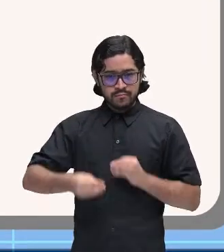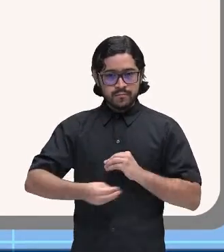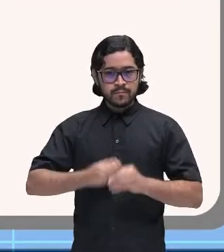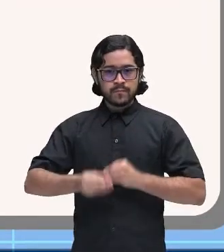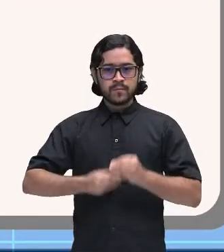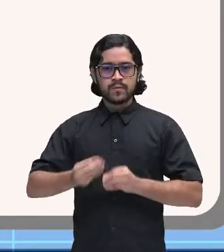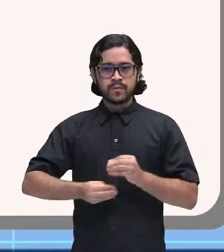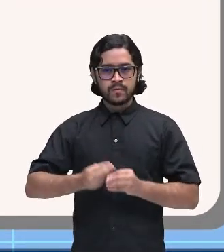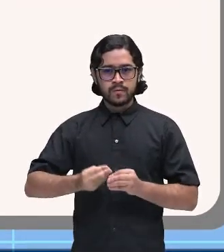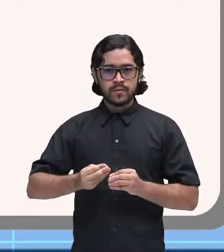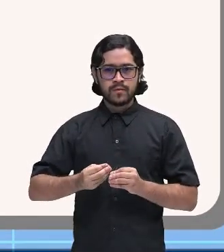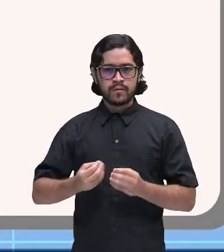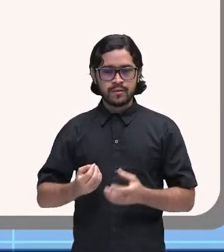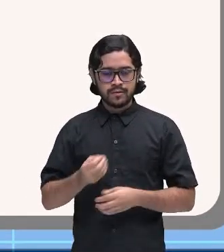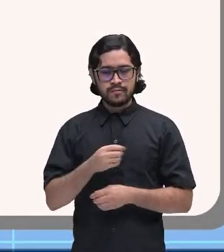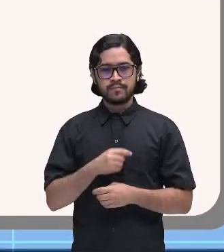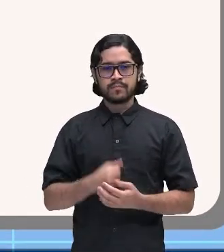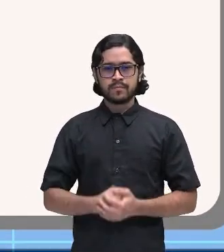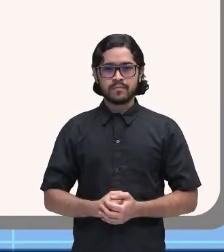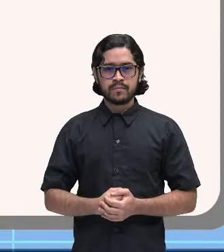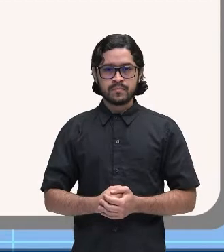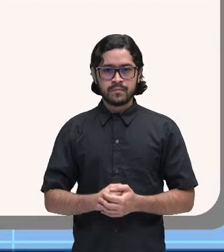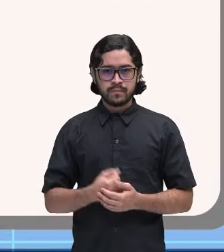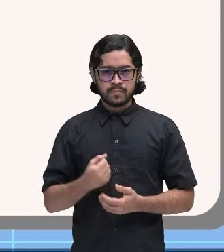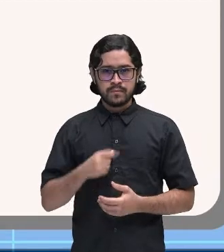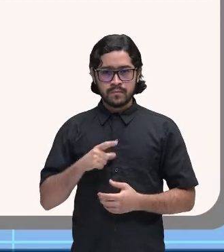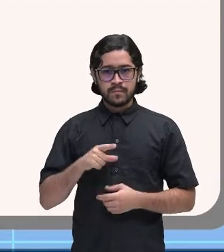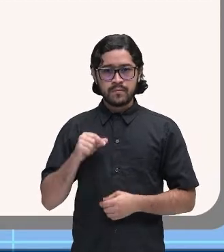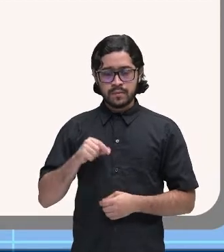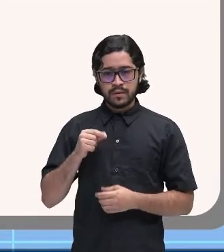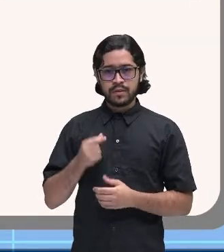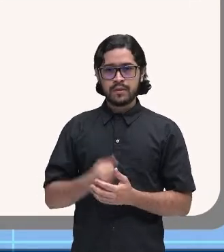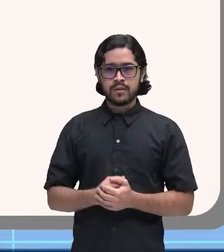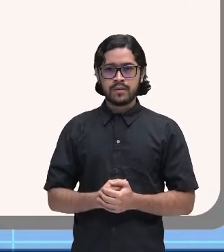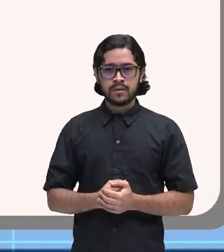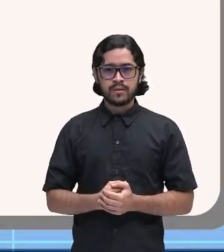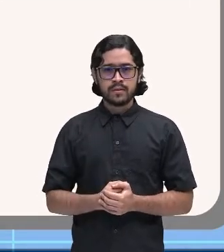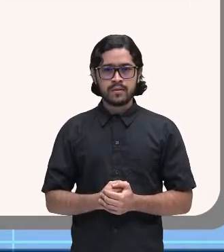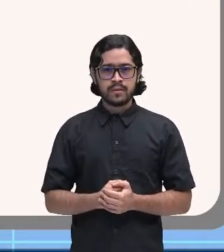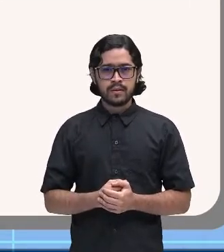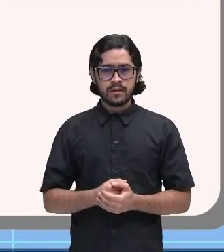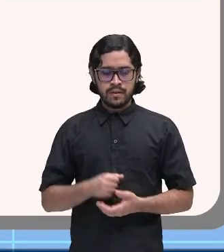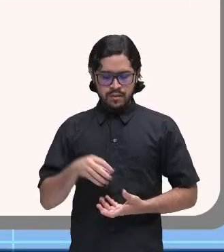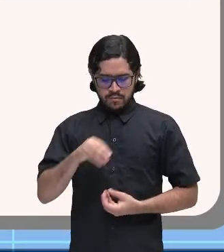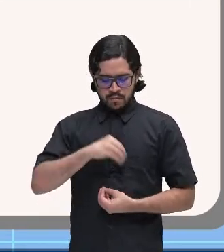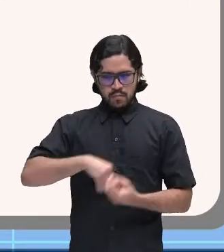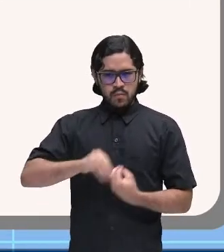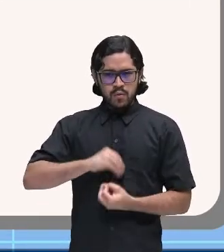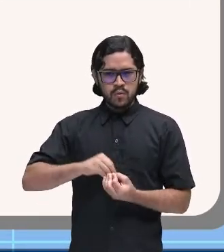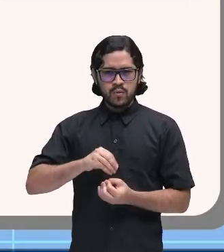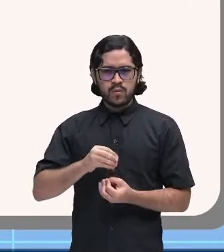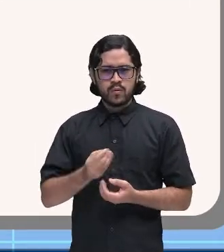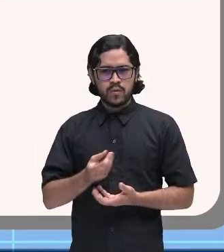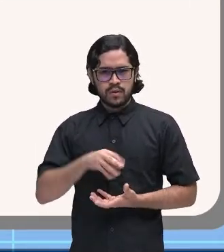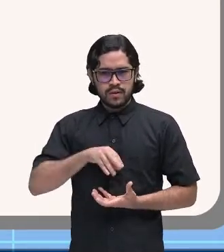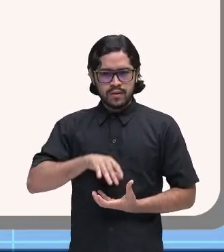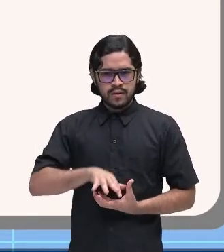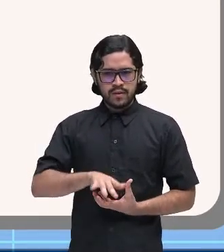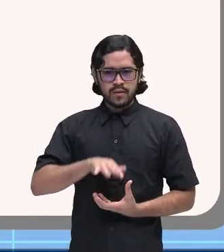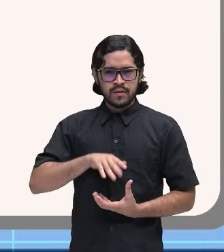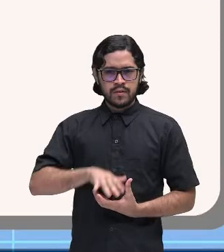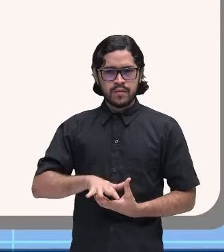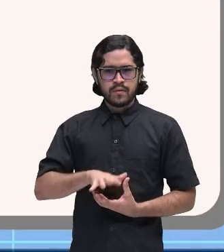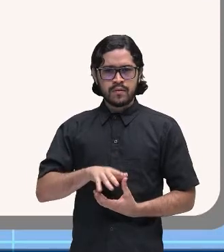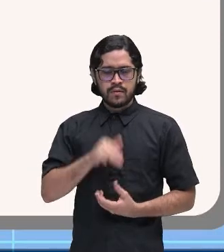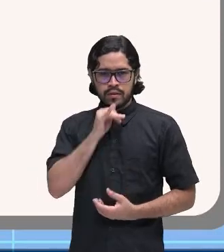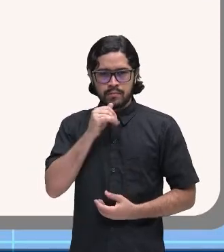e originando uma mistura líquida que vai sair posteriormente, que a gente vai chamar agora de quimo. Ó, recebi o alimento na